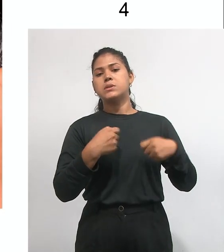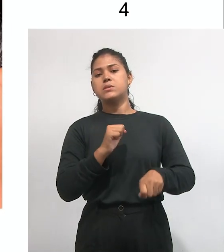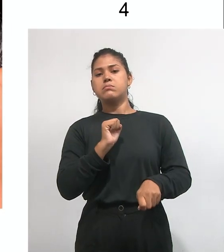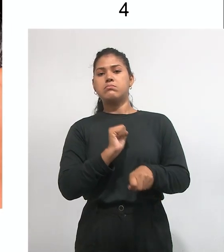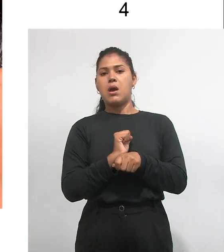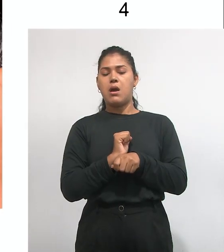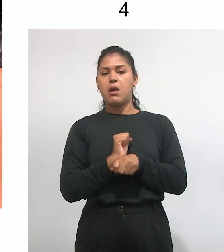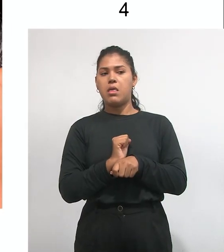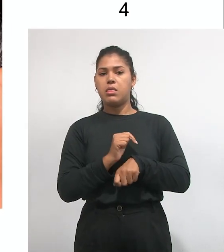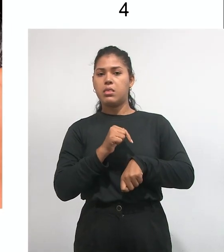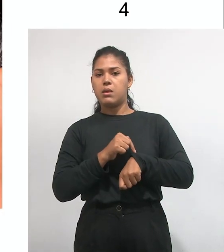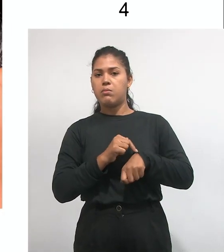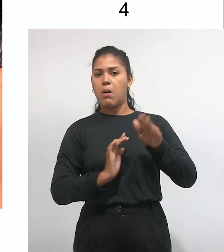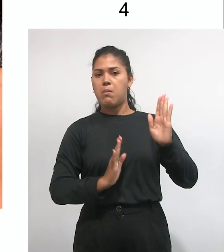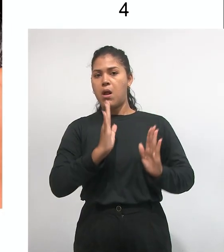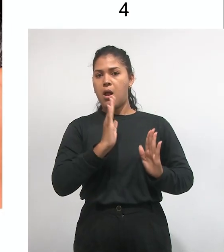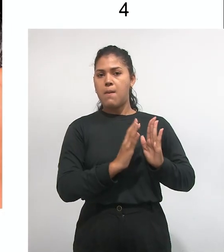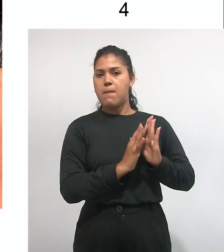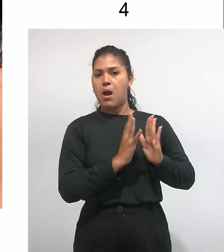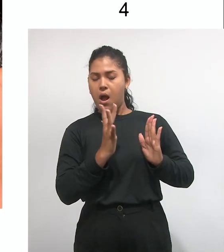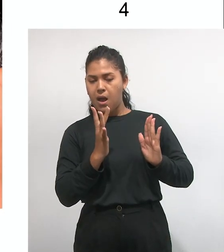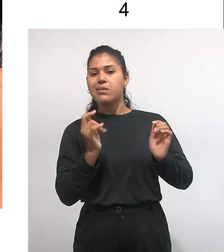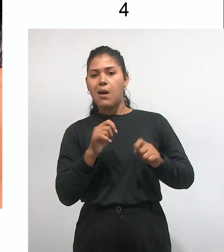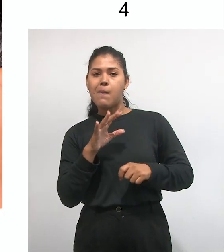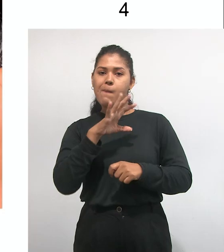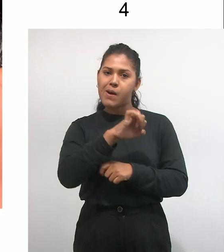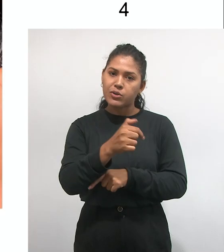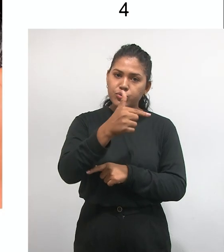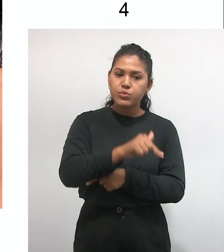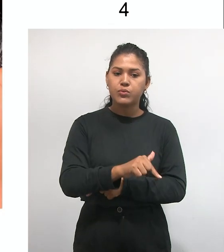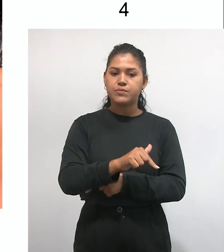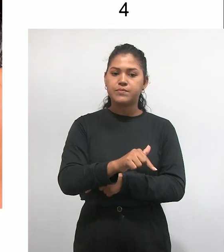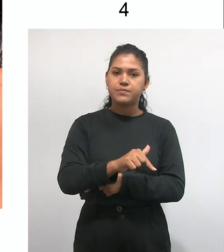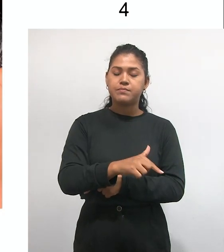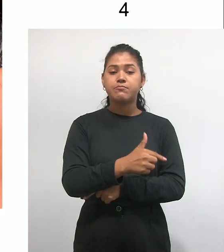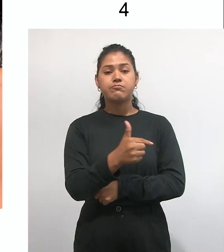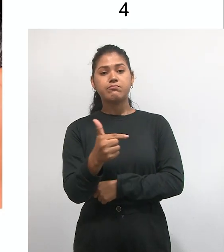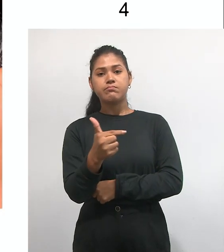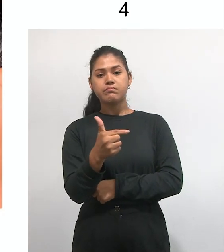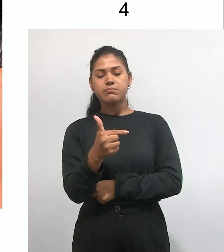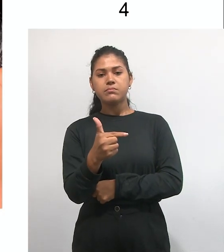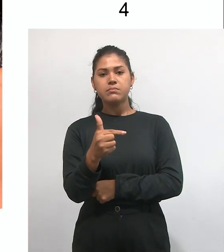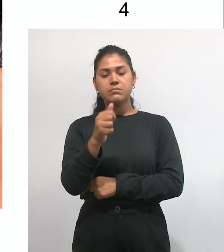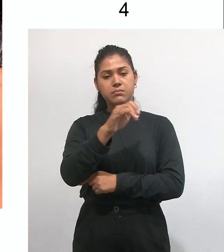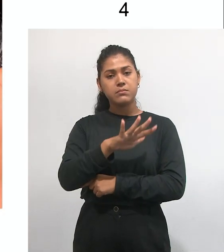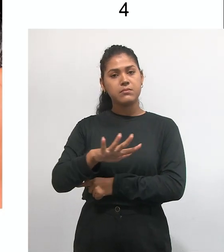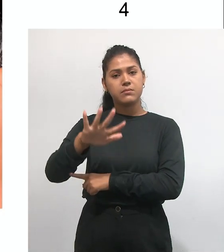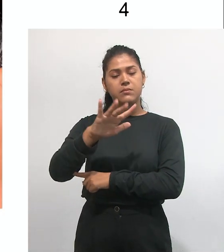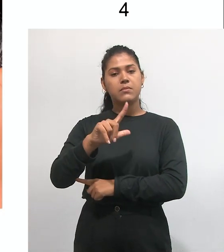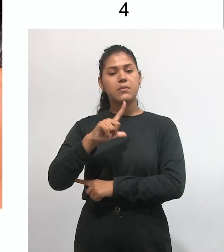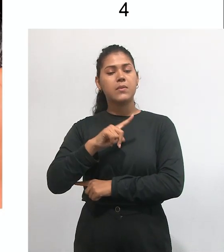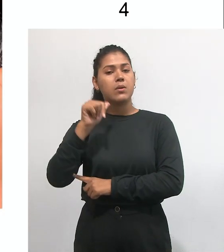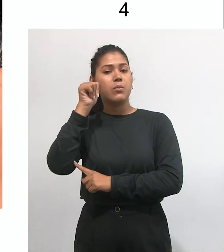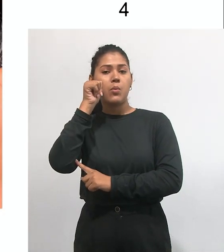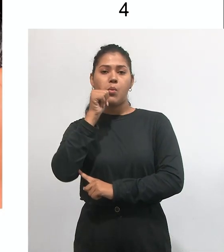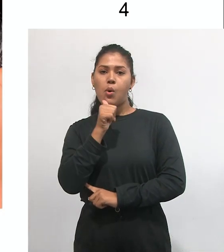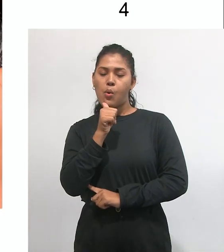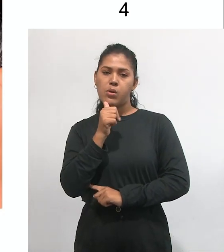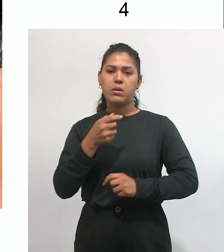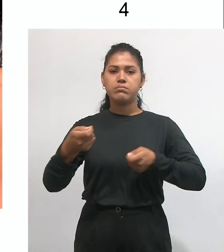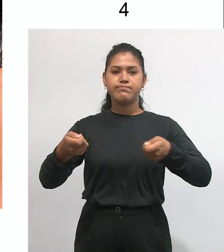se reconstitua para utilizá-la novamente. Uma outra imagem, nós temos uma senhora que aparentemente